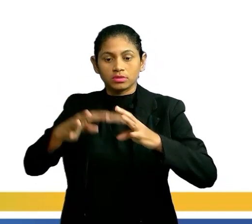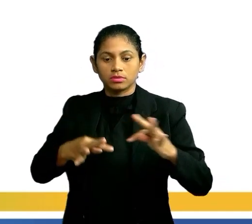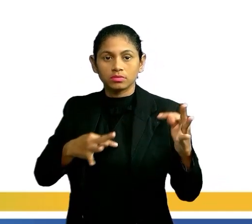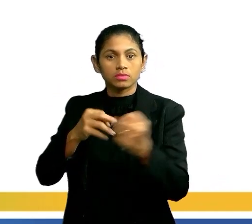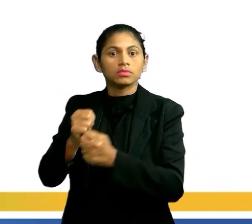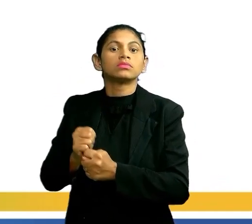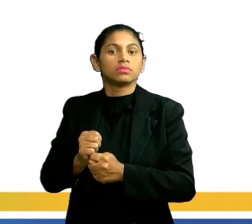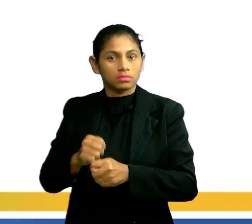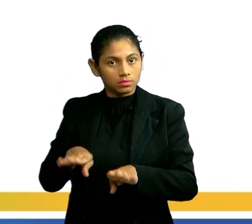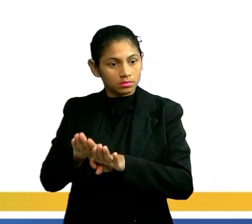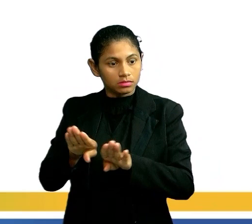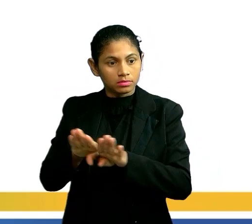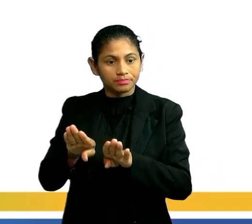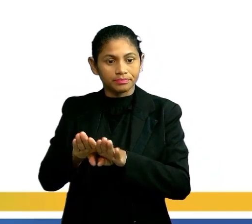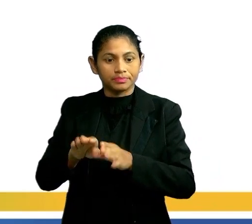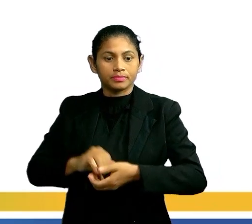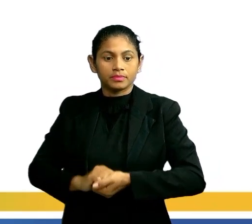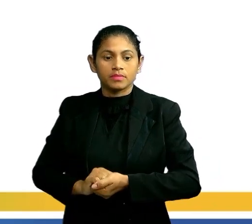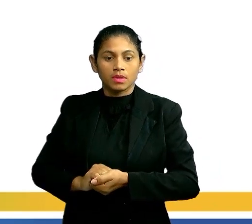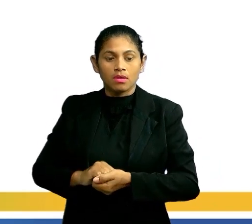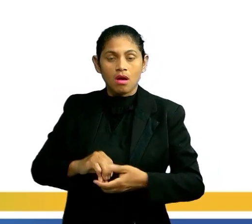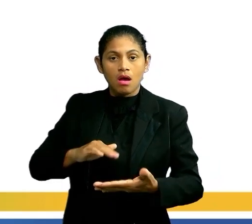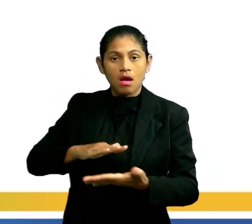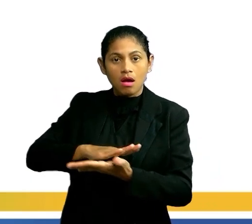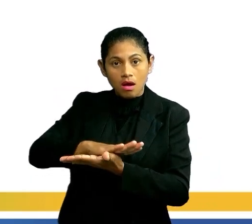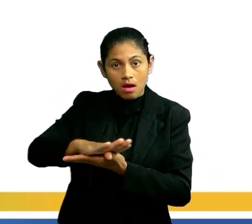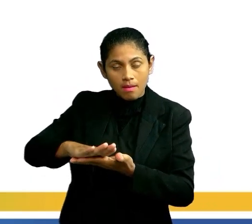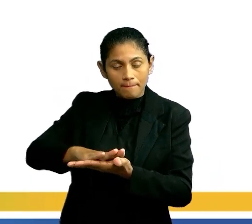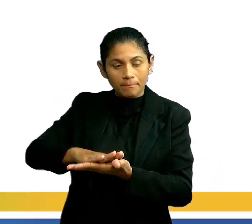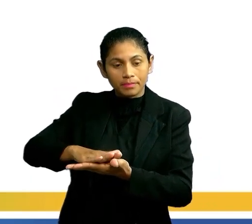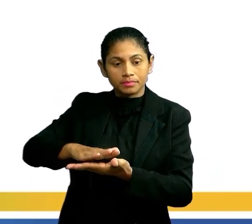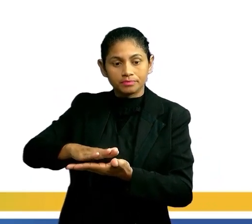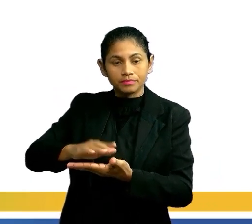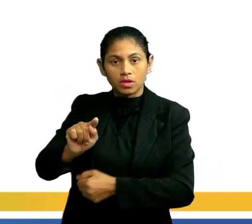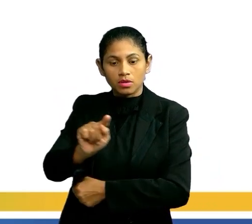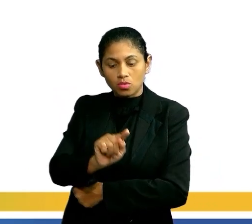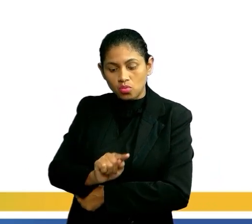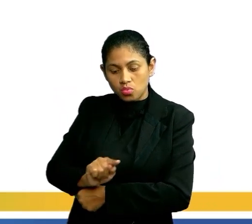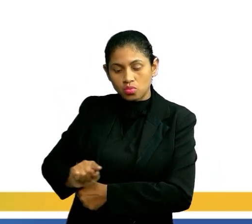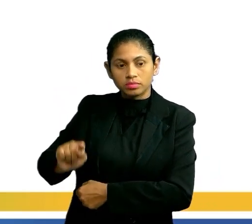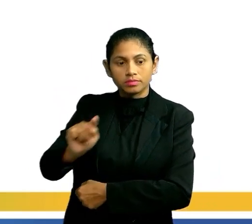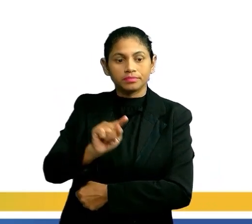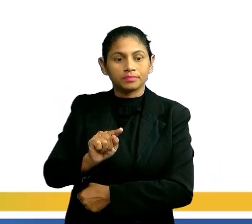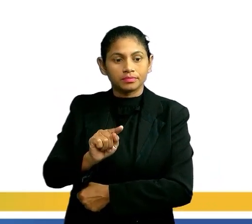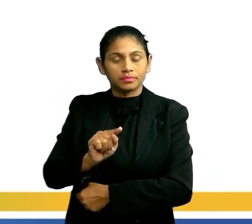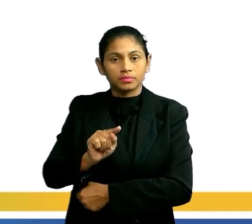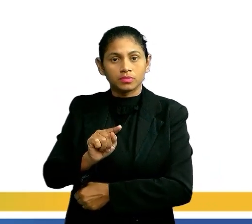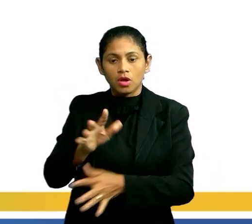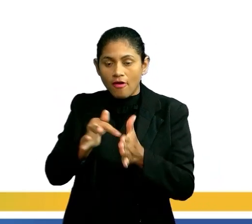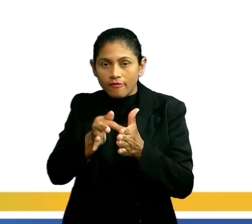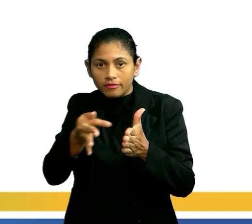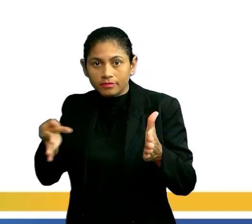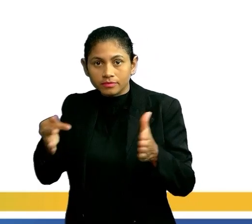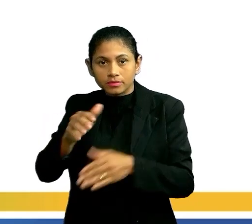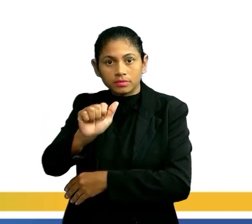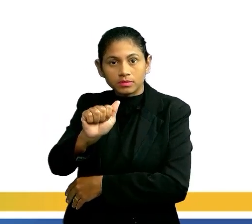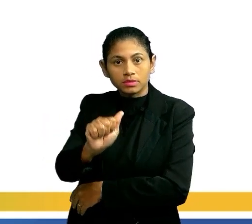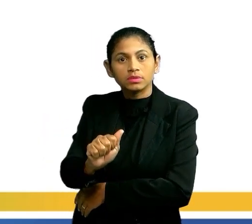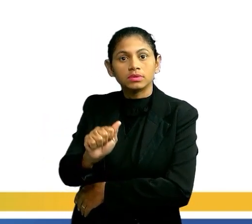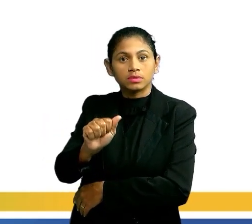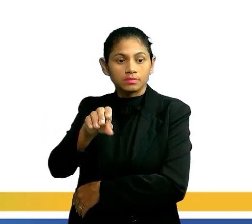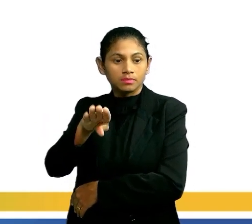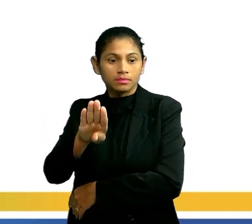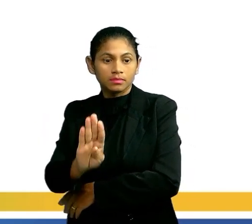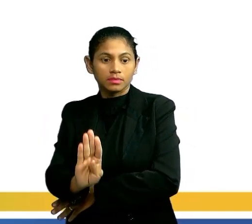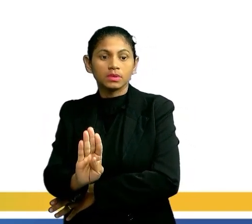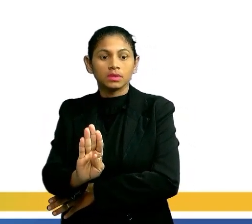base? A base é um círculo. E a fórmula do círculo é π vezes r ao quadrado. De novo, a área da base